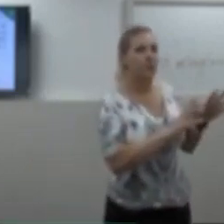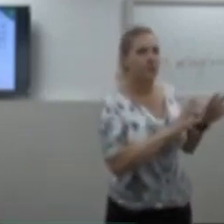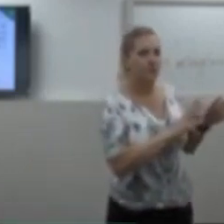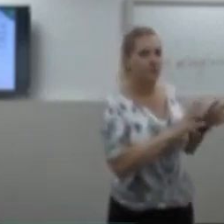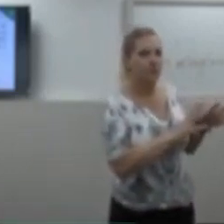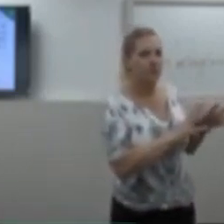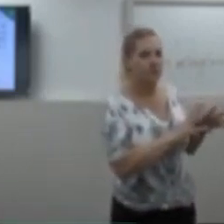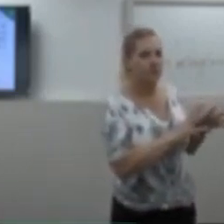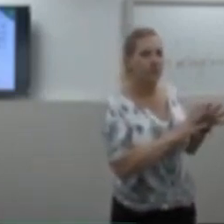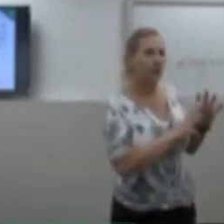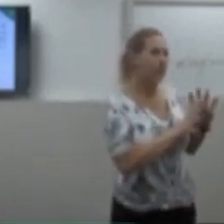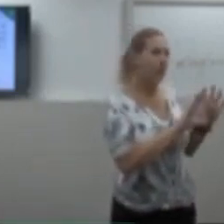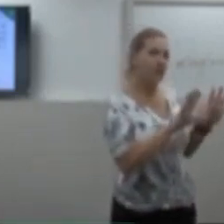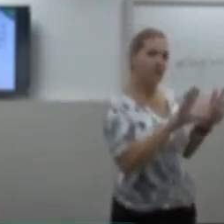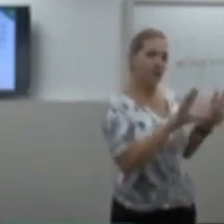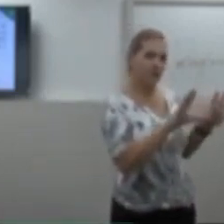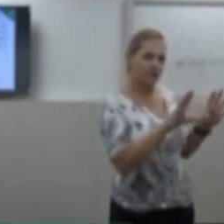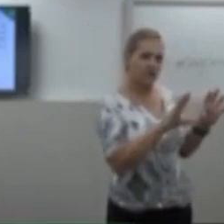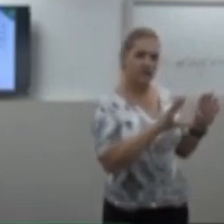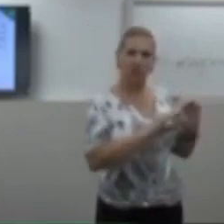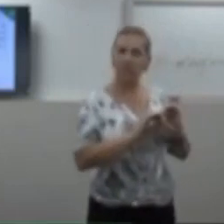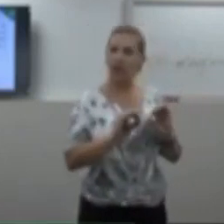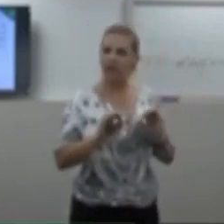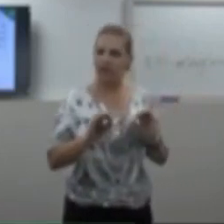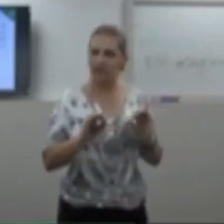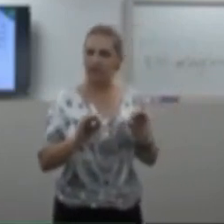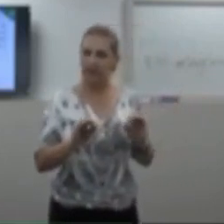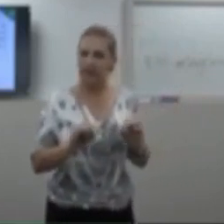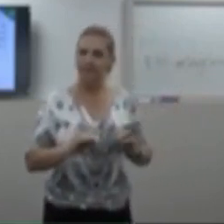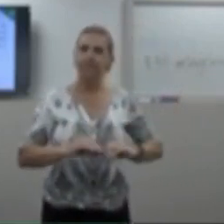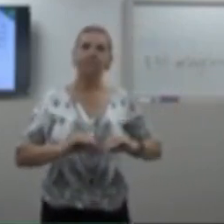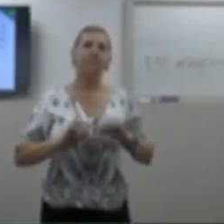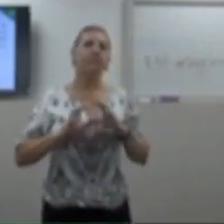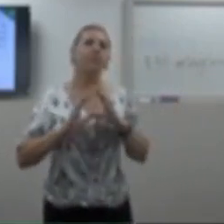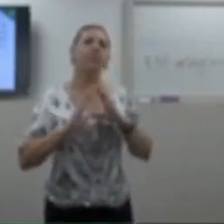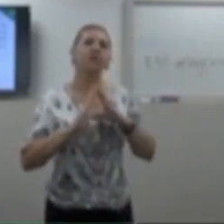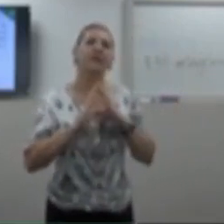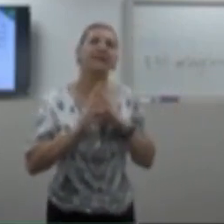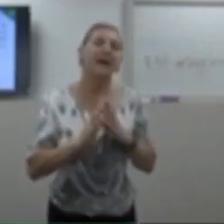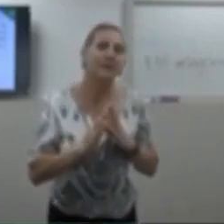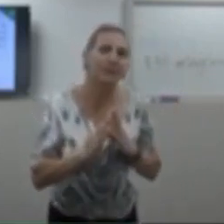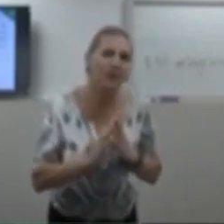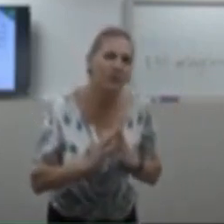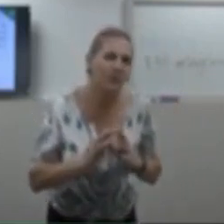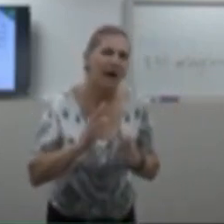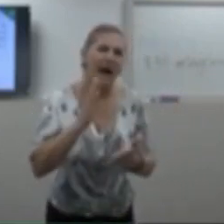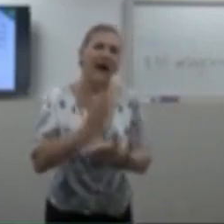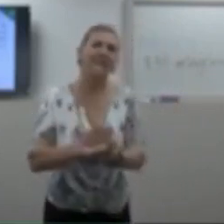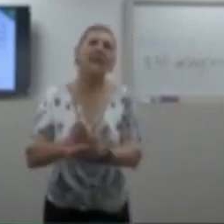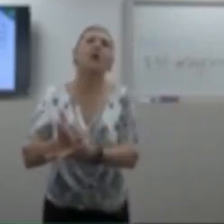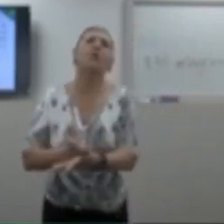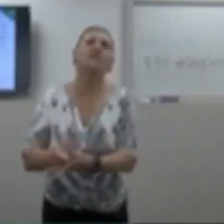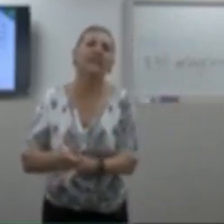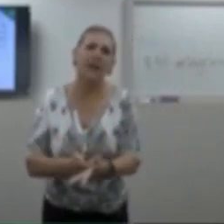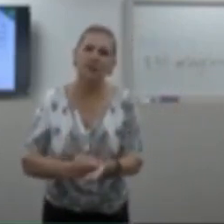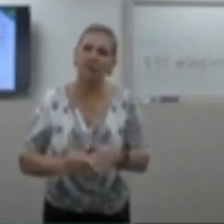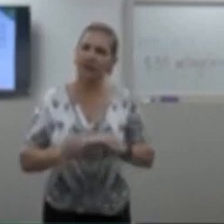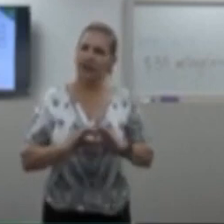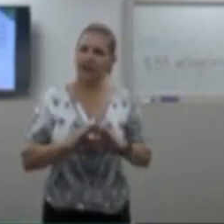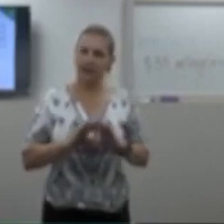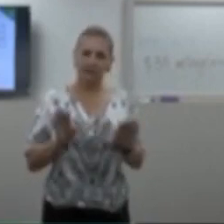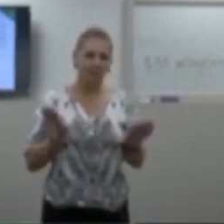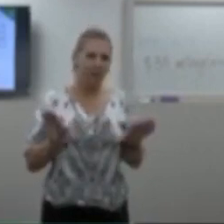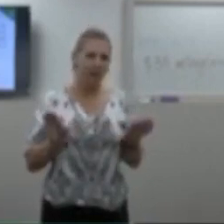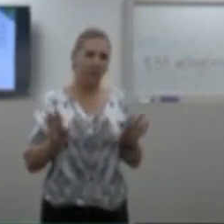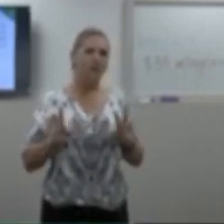vá mexer em fogo sozinho, pelo amor de Deus, não pode, tá? Não mexer em nada perigoso. Ah, tem que cortar